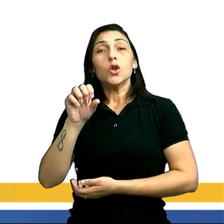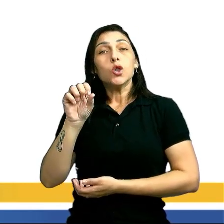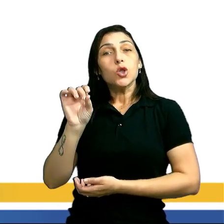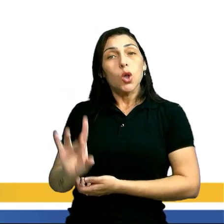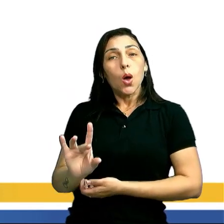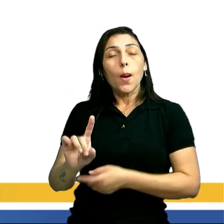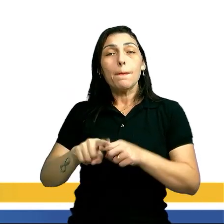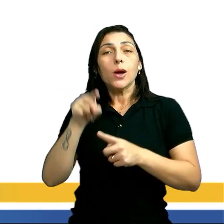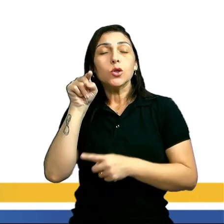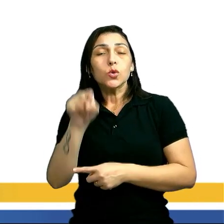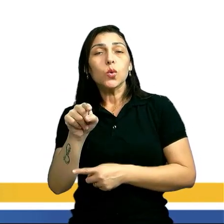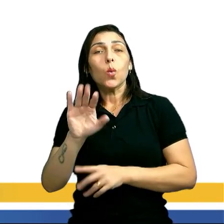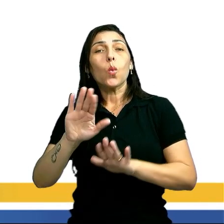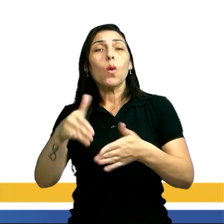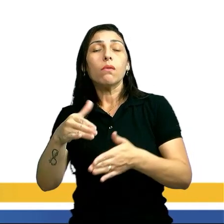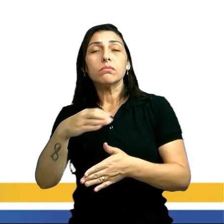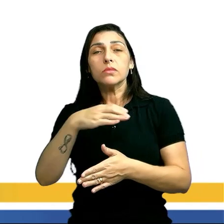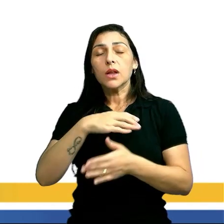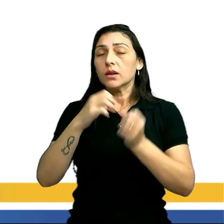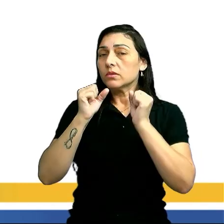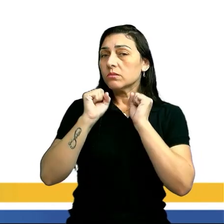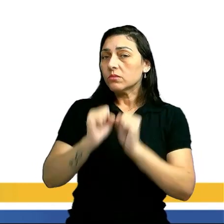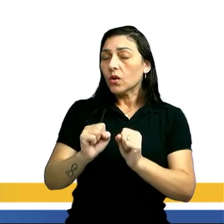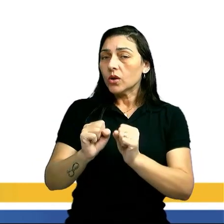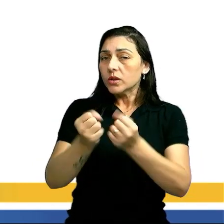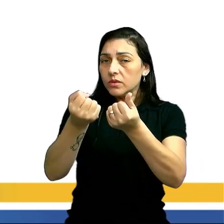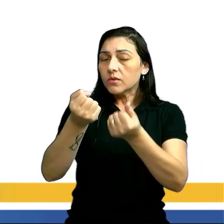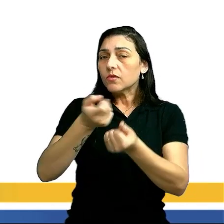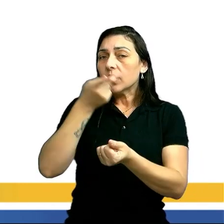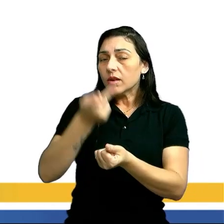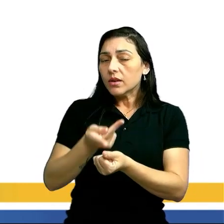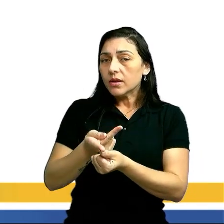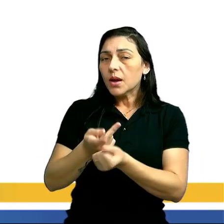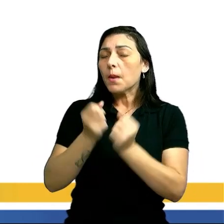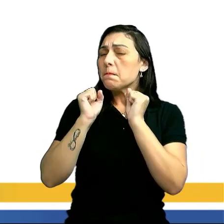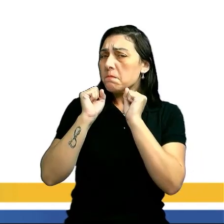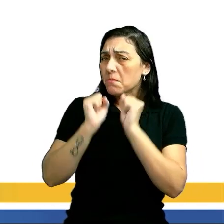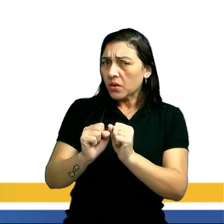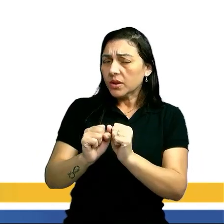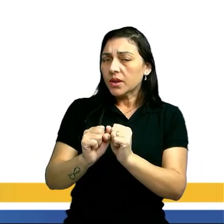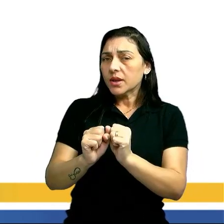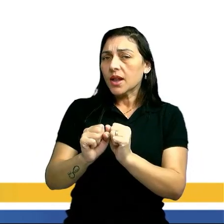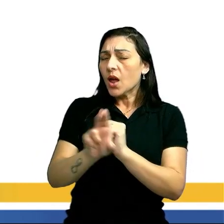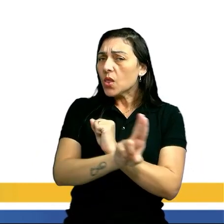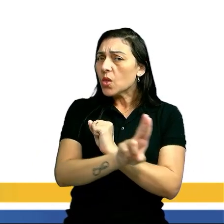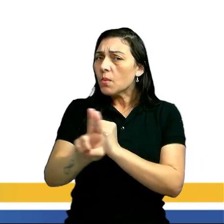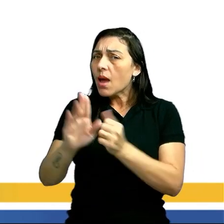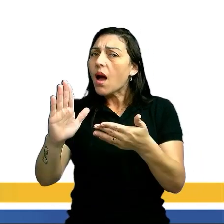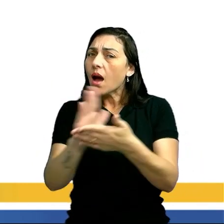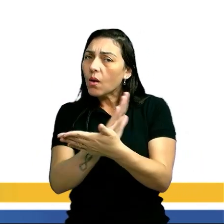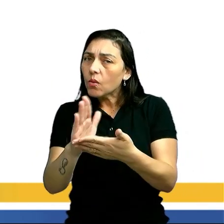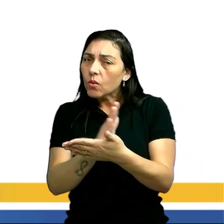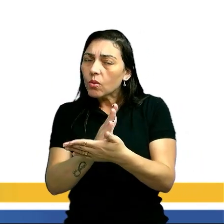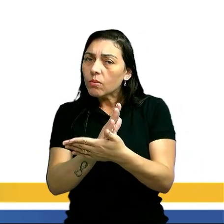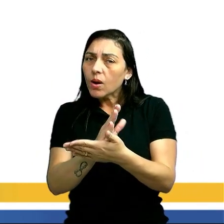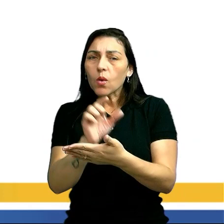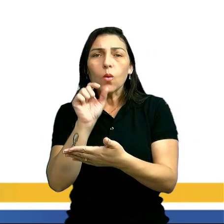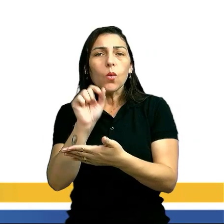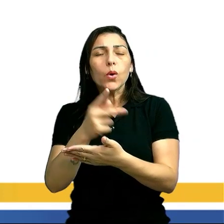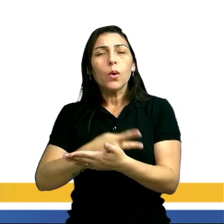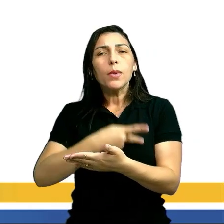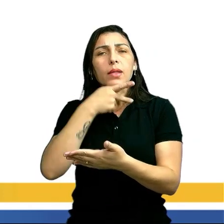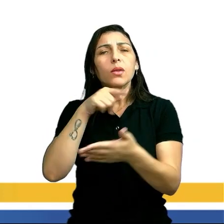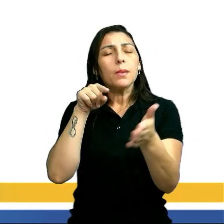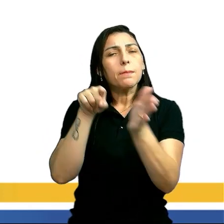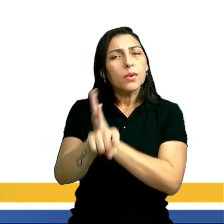Mas tu, que cidade pode citar? Poderia nomear alguma? Então, o que o Platão